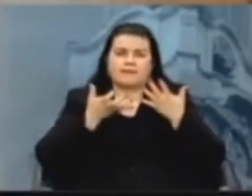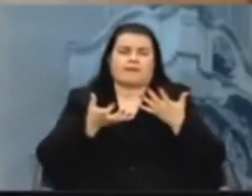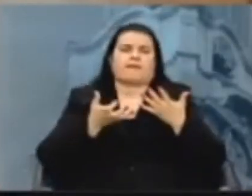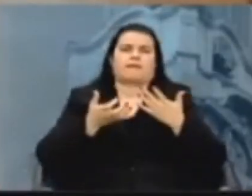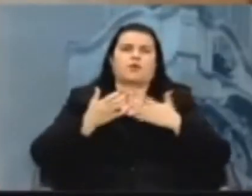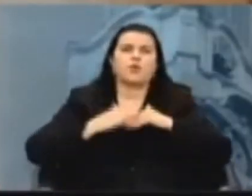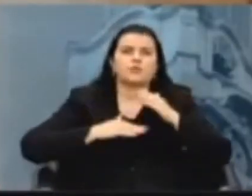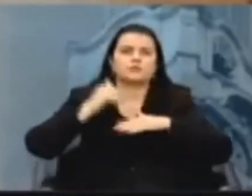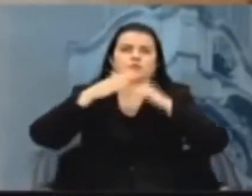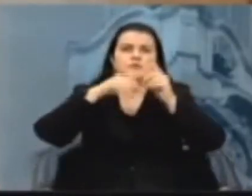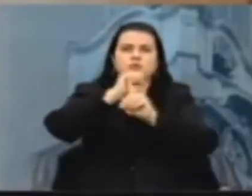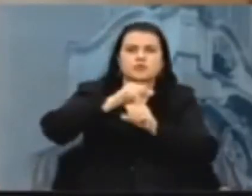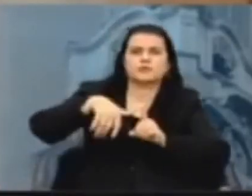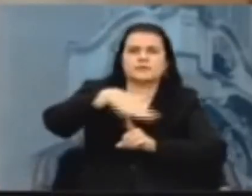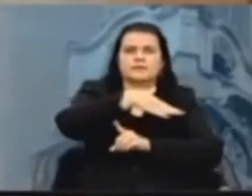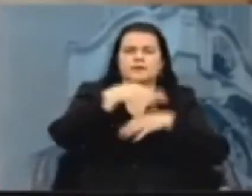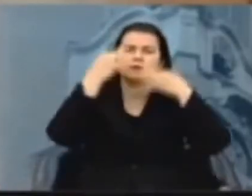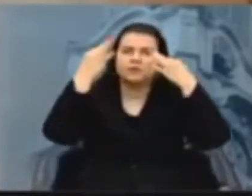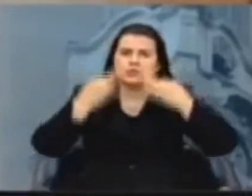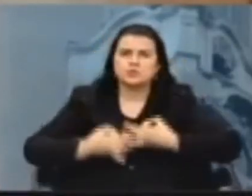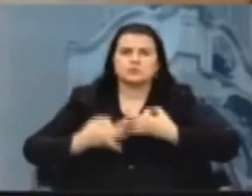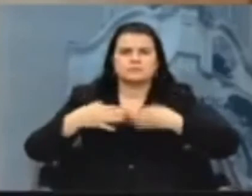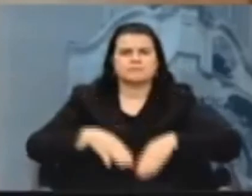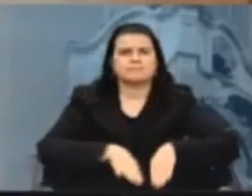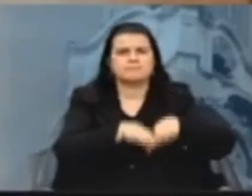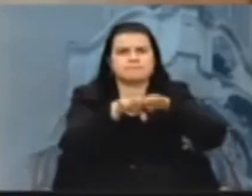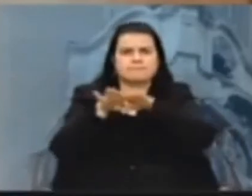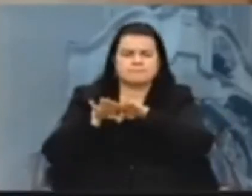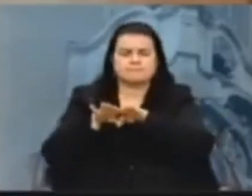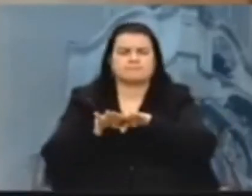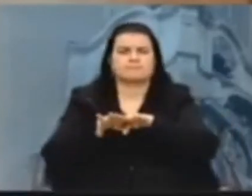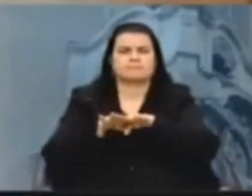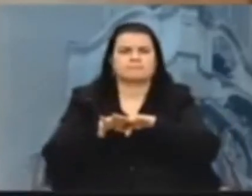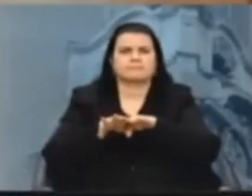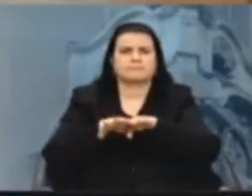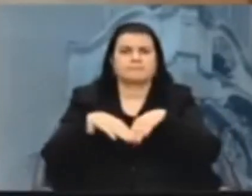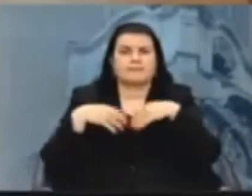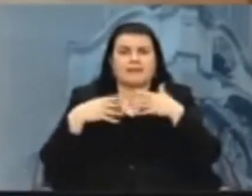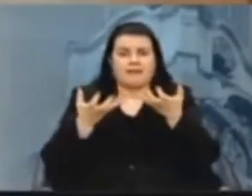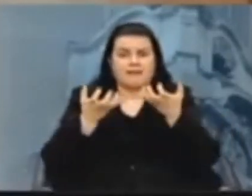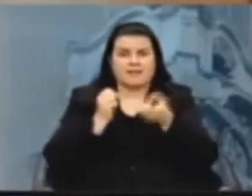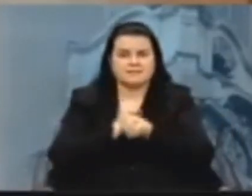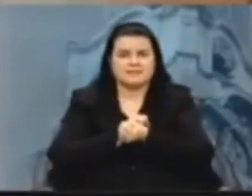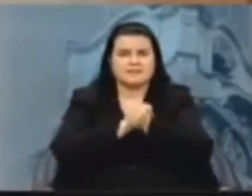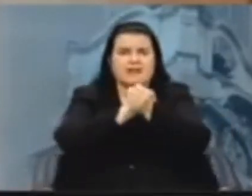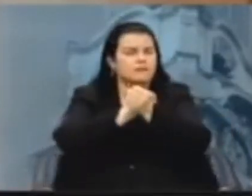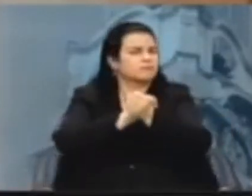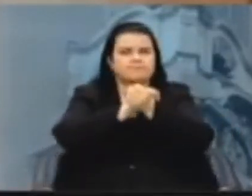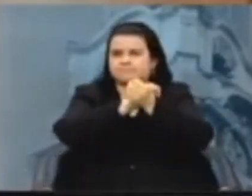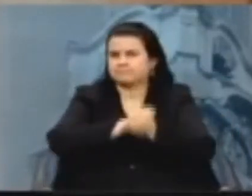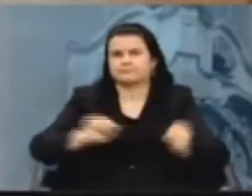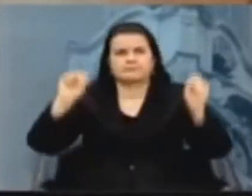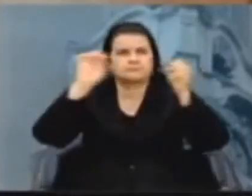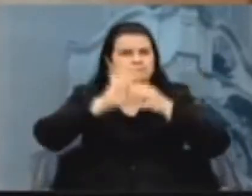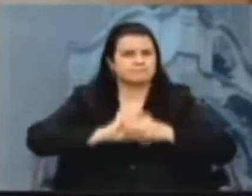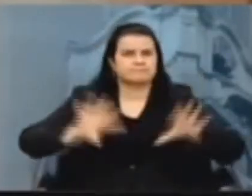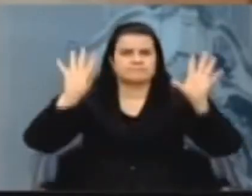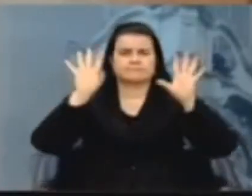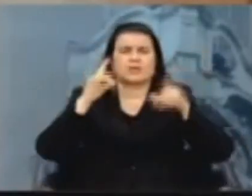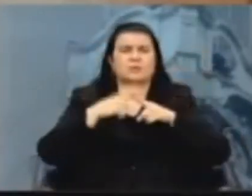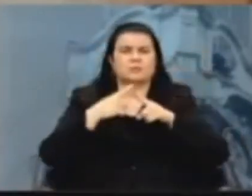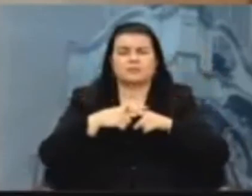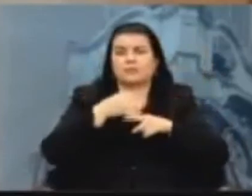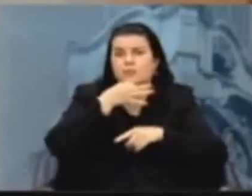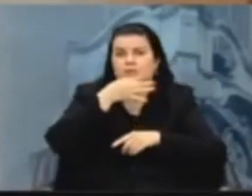justa, mais igualitária, libertando-a da escravidão do rentismo, da